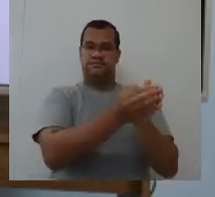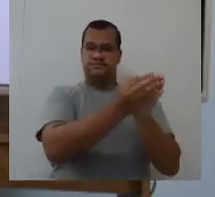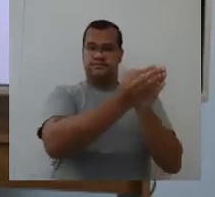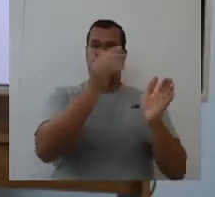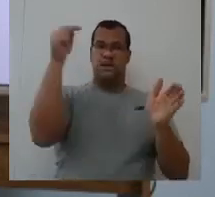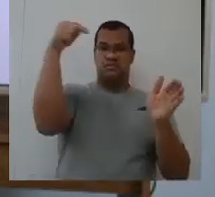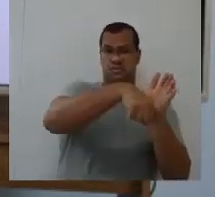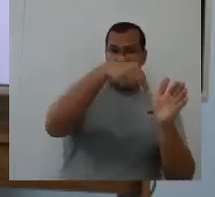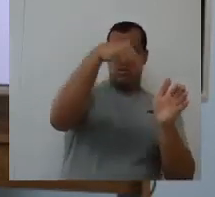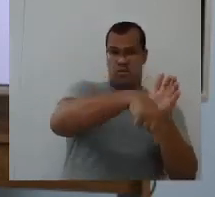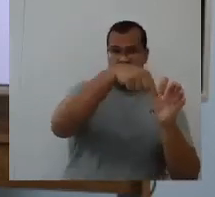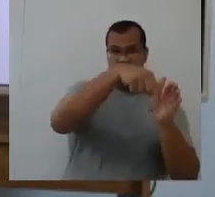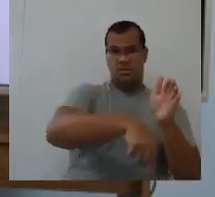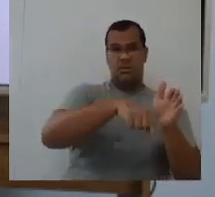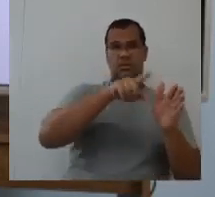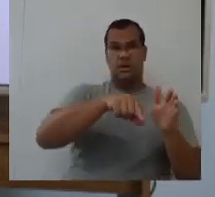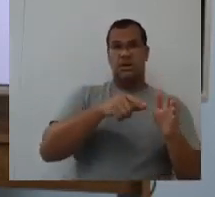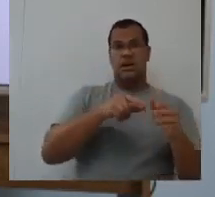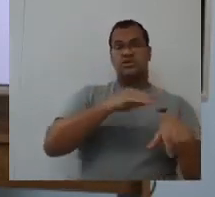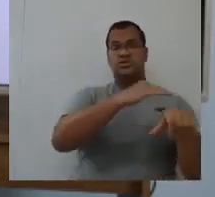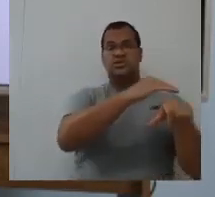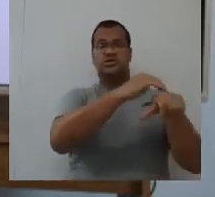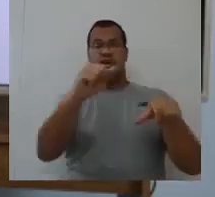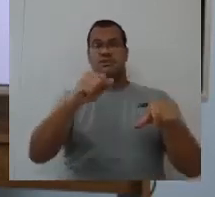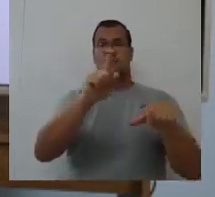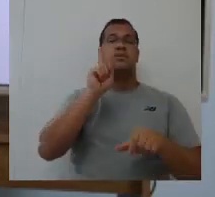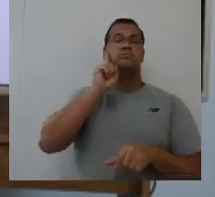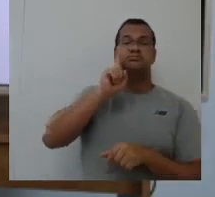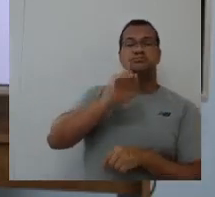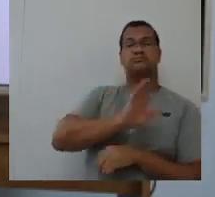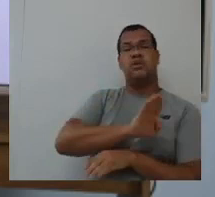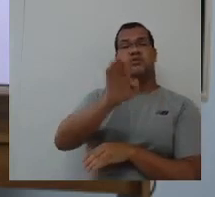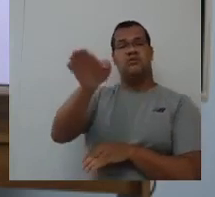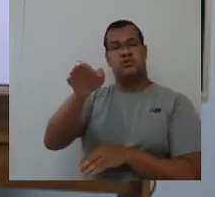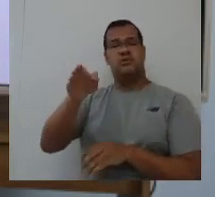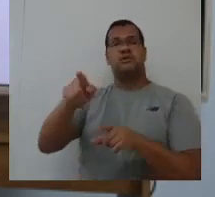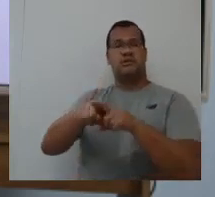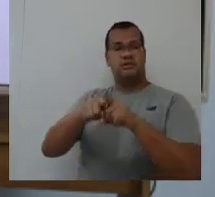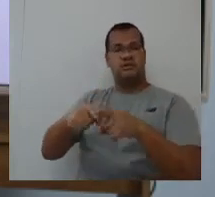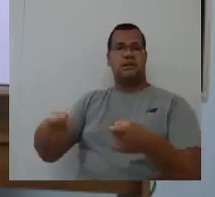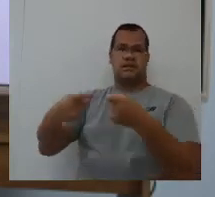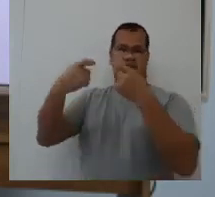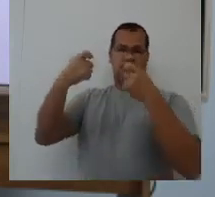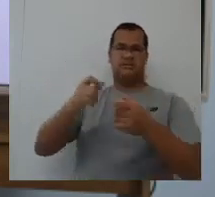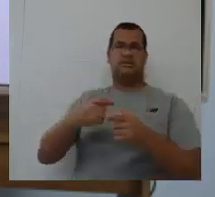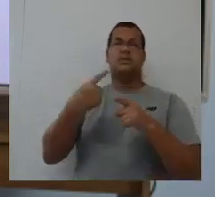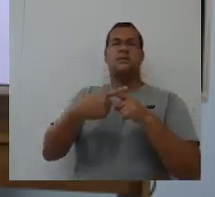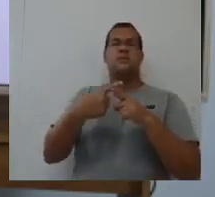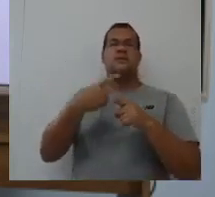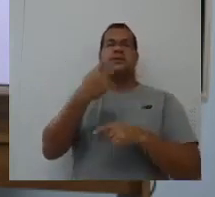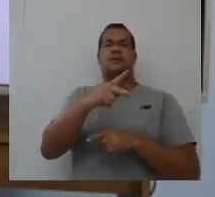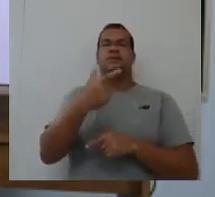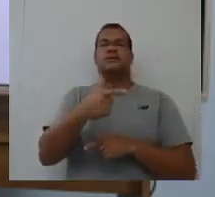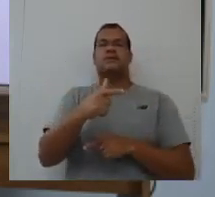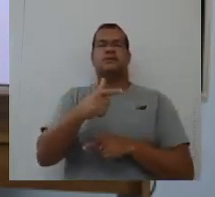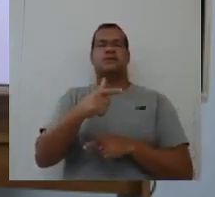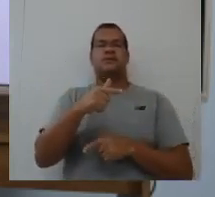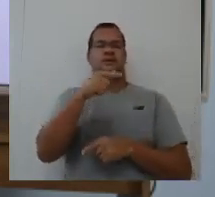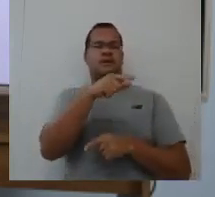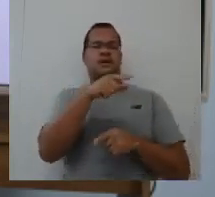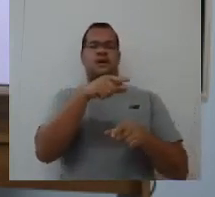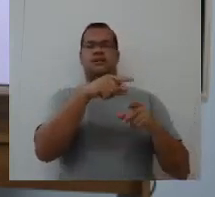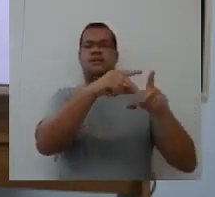americanos, chamou os Estados Unidos para a guerra, e os Estados Unidos entrou numa situação confortável, certo? Porque não tinha